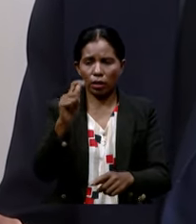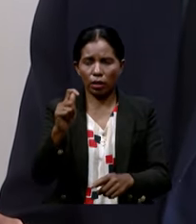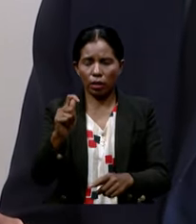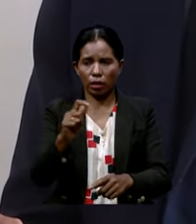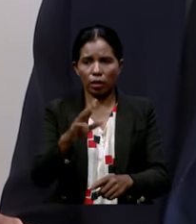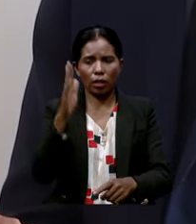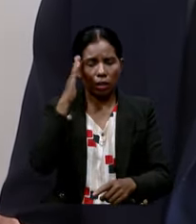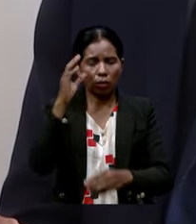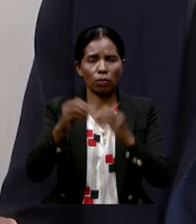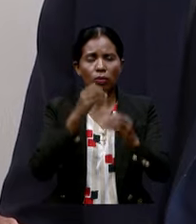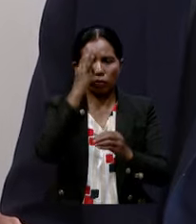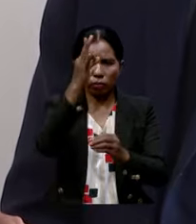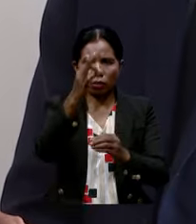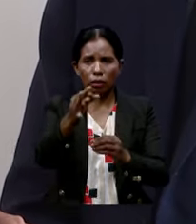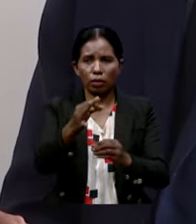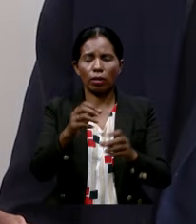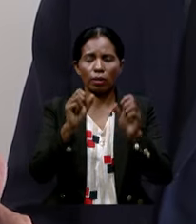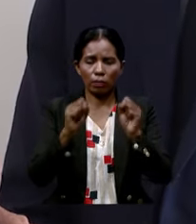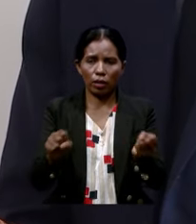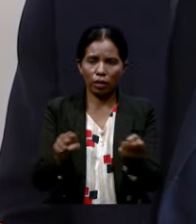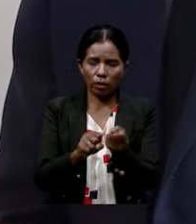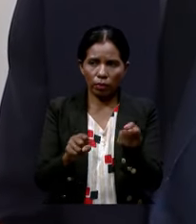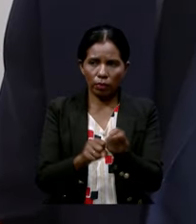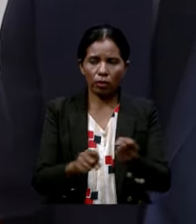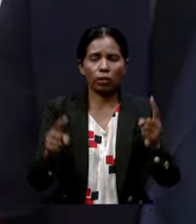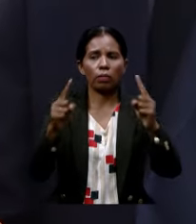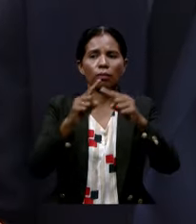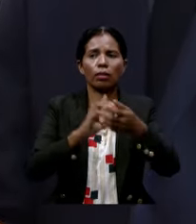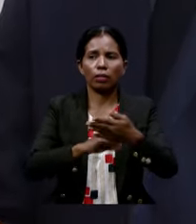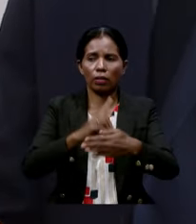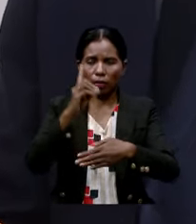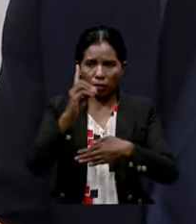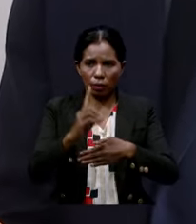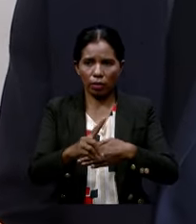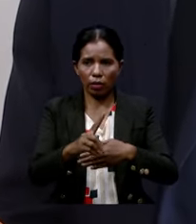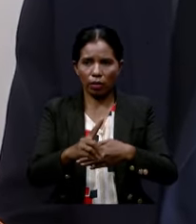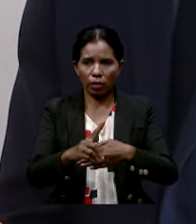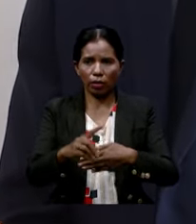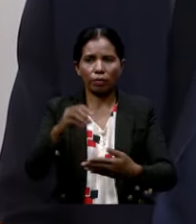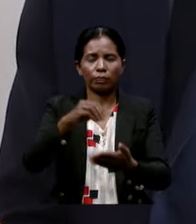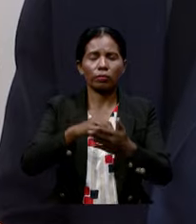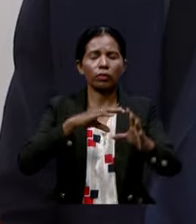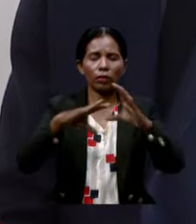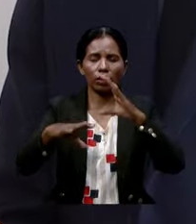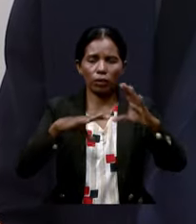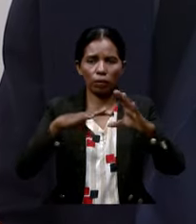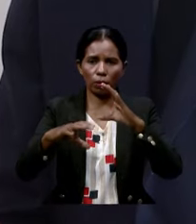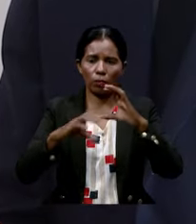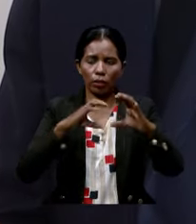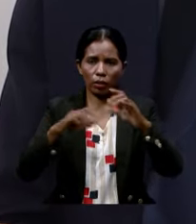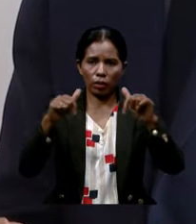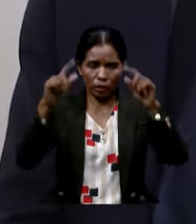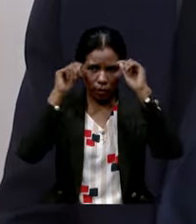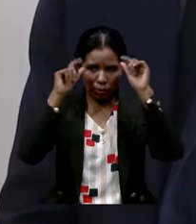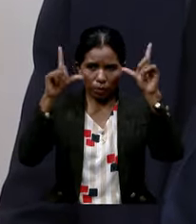pensa que no futuro pode contribuir para o desenvolvimento das telecomunicações em